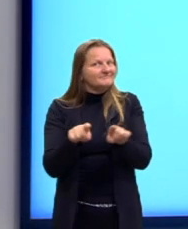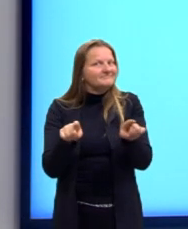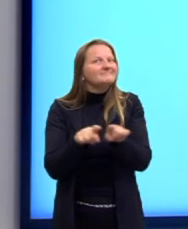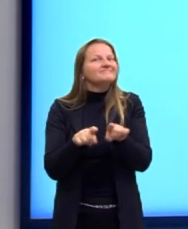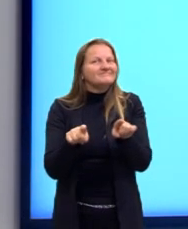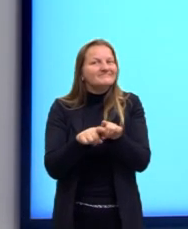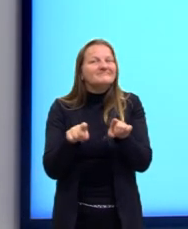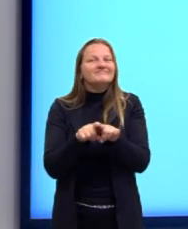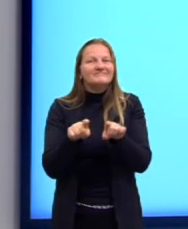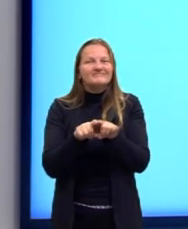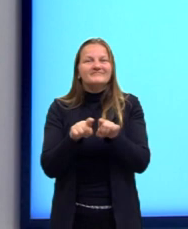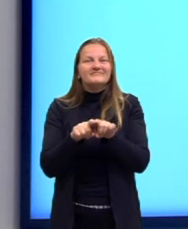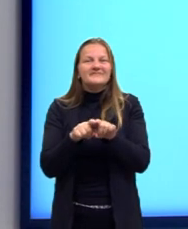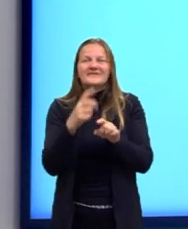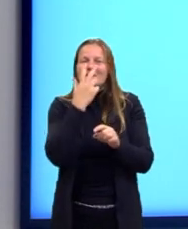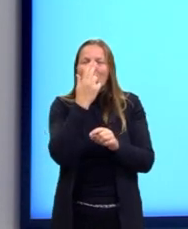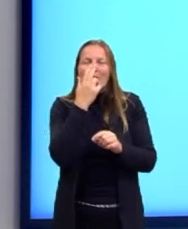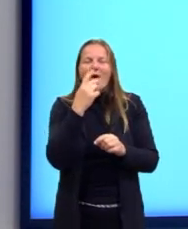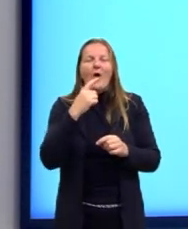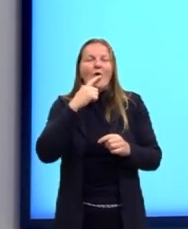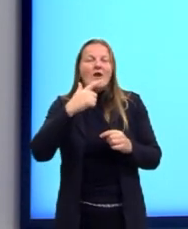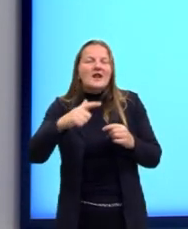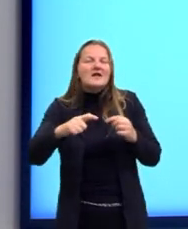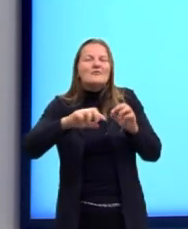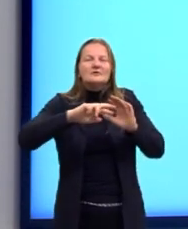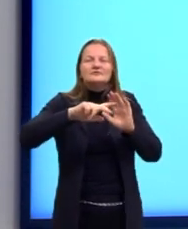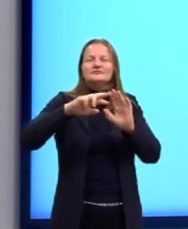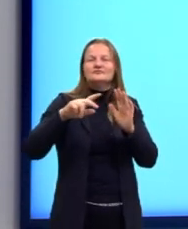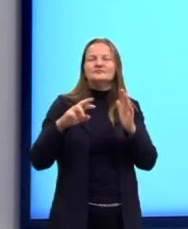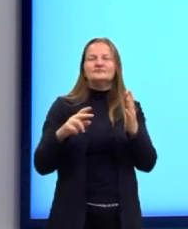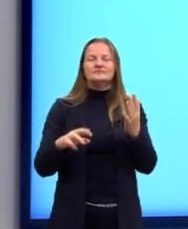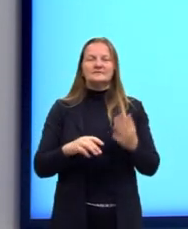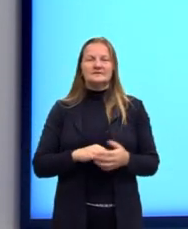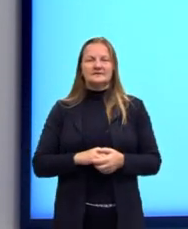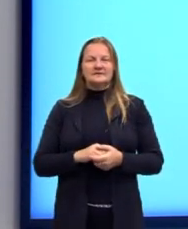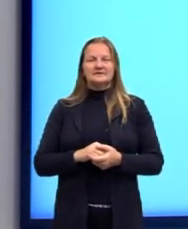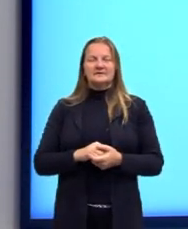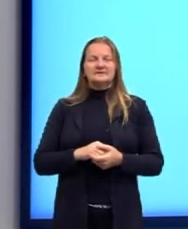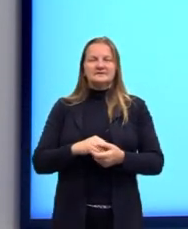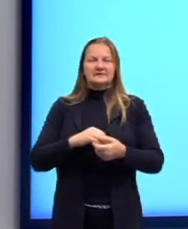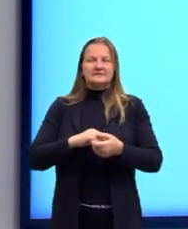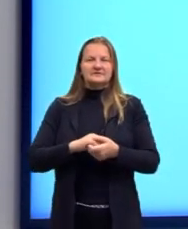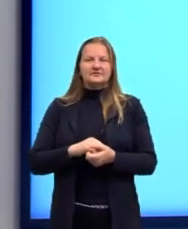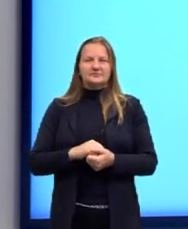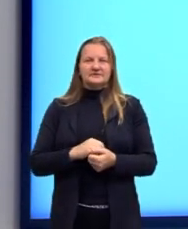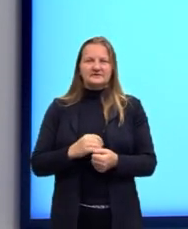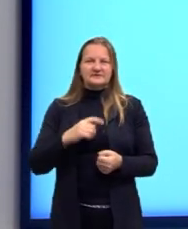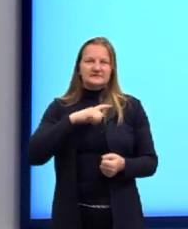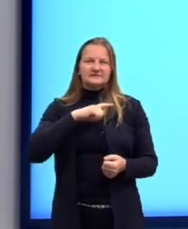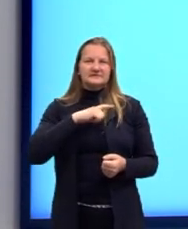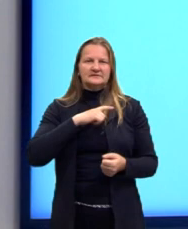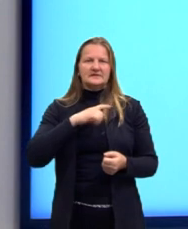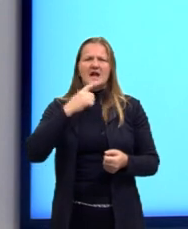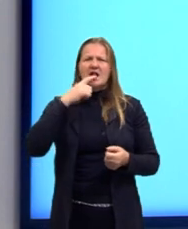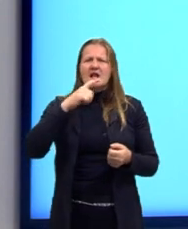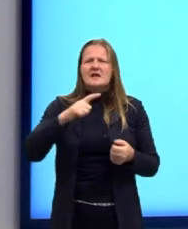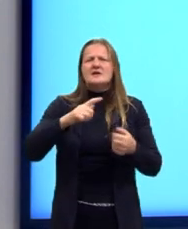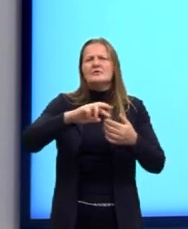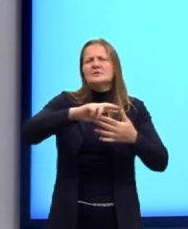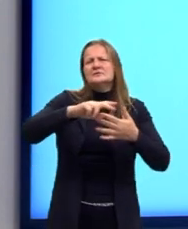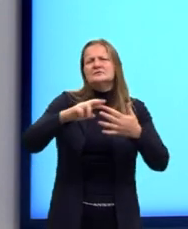como se fossem idiomas diferentes é que representados por esses dicionários ou gramáticas